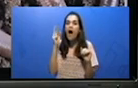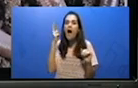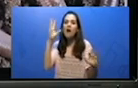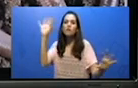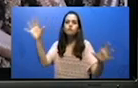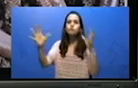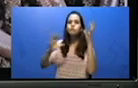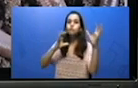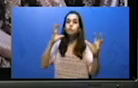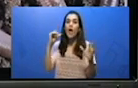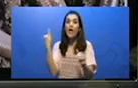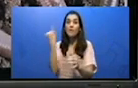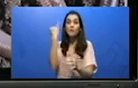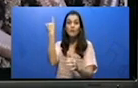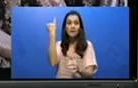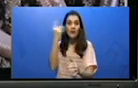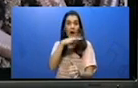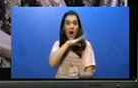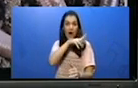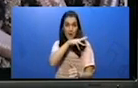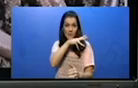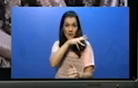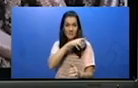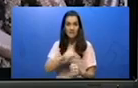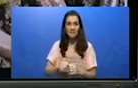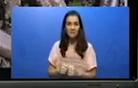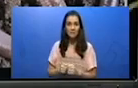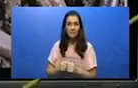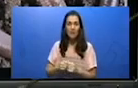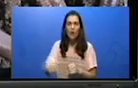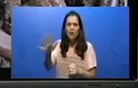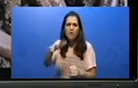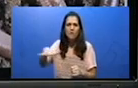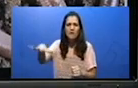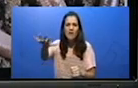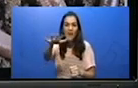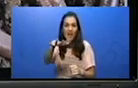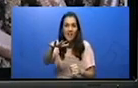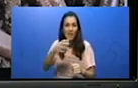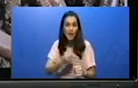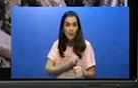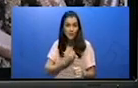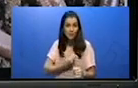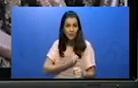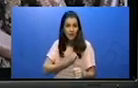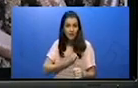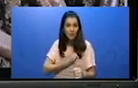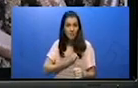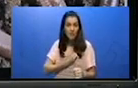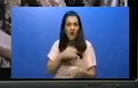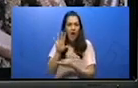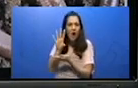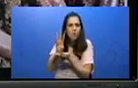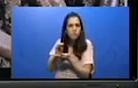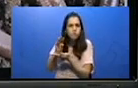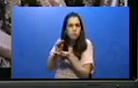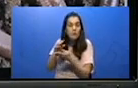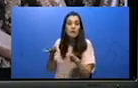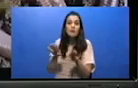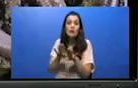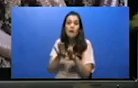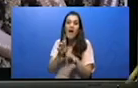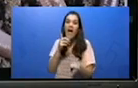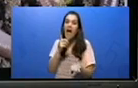sobrevivência desses animais. Então, o ambiente, o hábitat que eles vivem, geralmente é terrestre úmido e ambientes